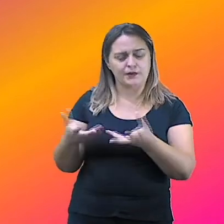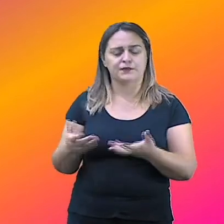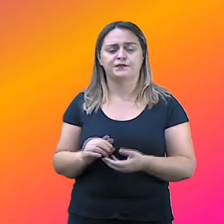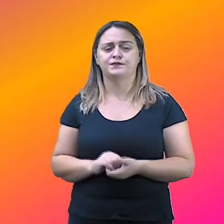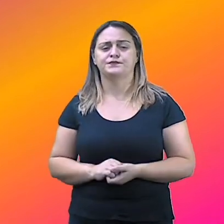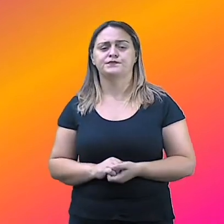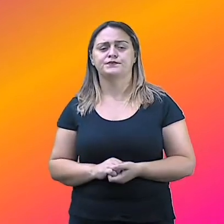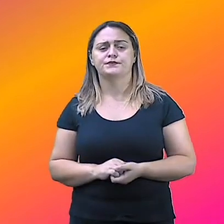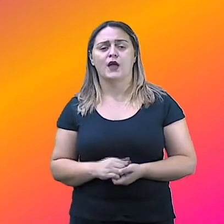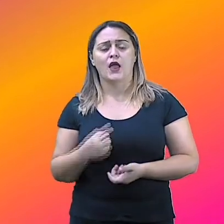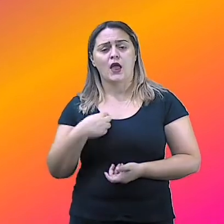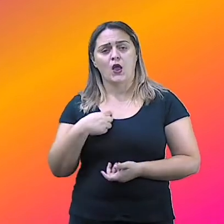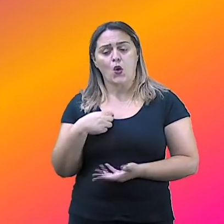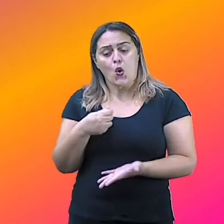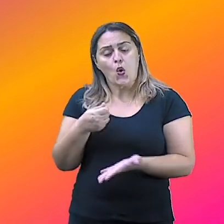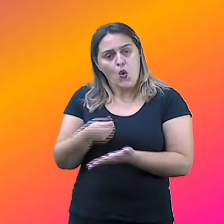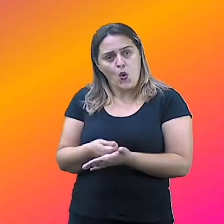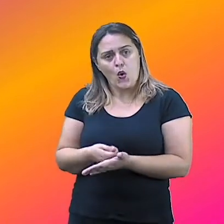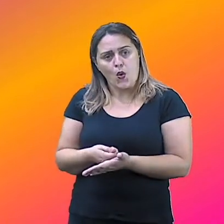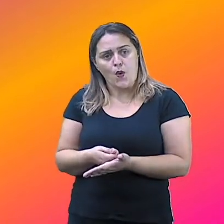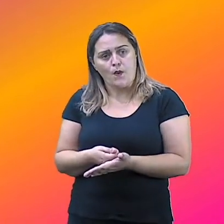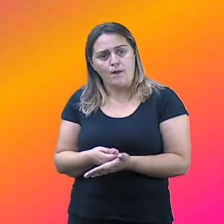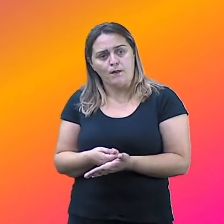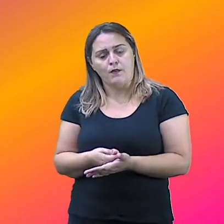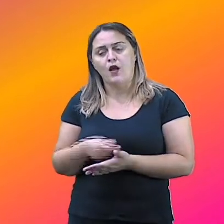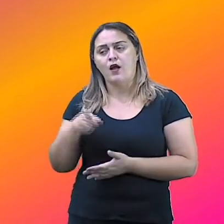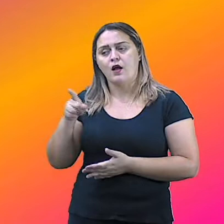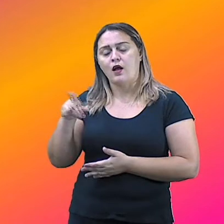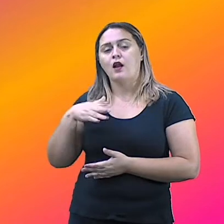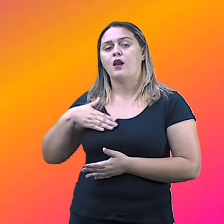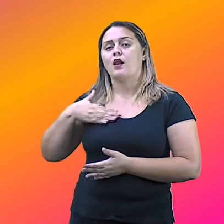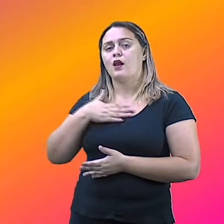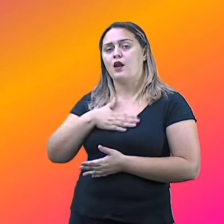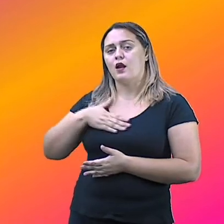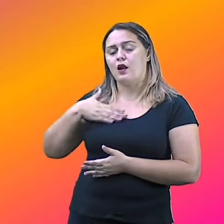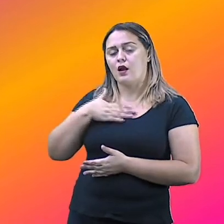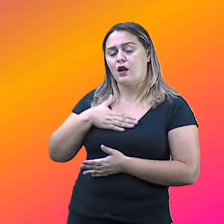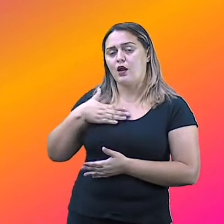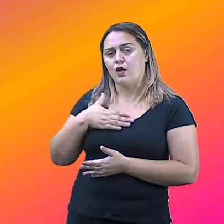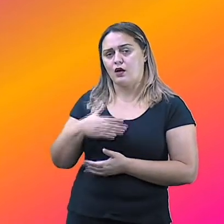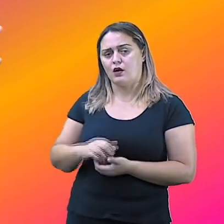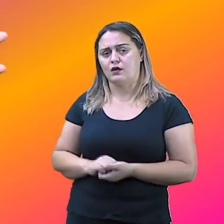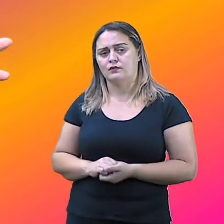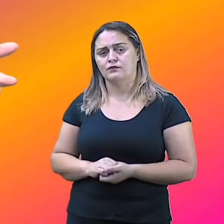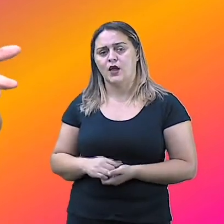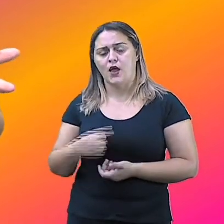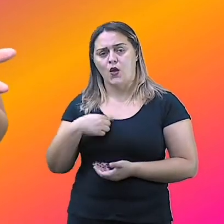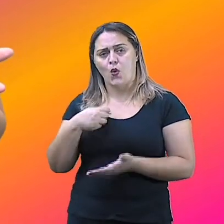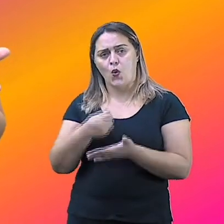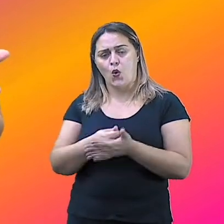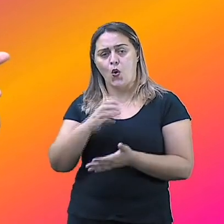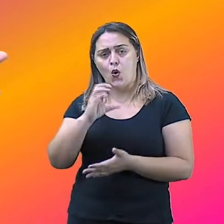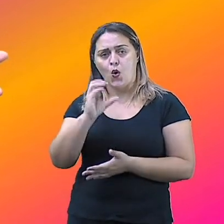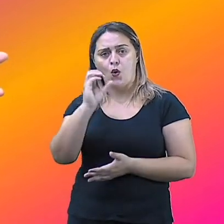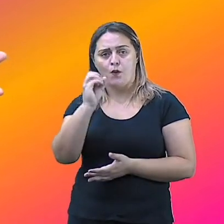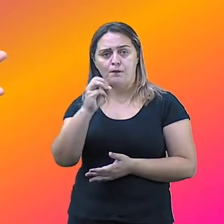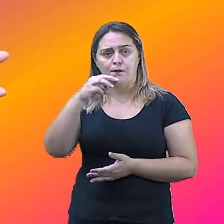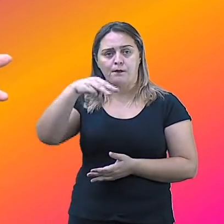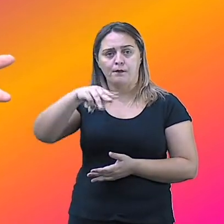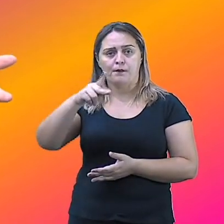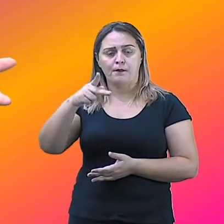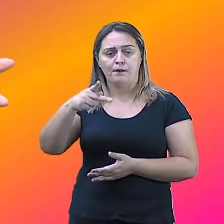Eu comprei. Ela gosta. É possível notar aqui, estudante,